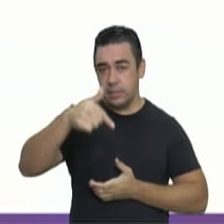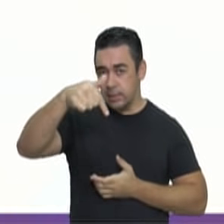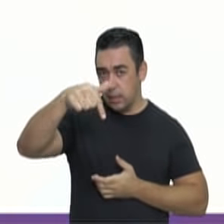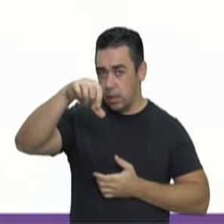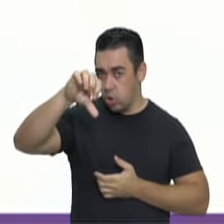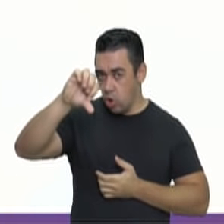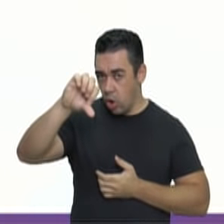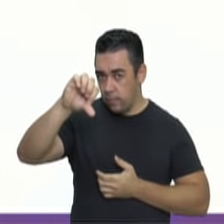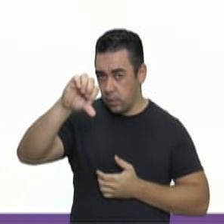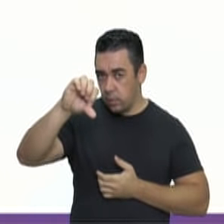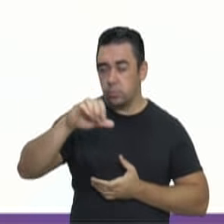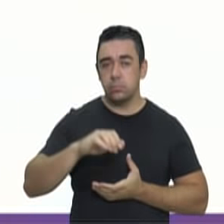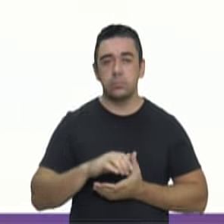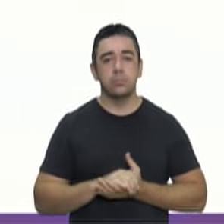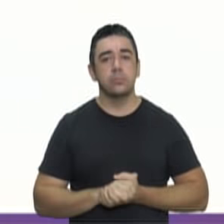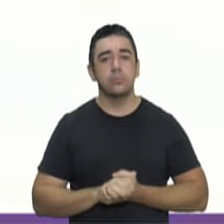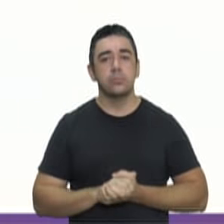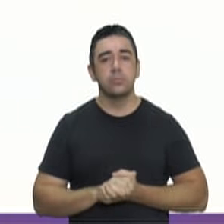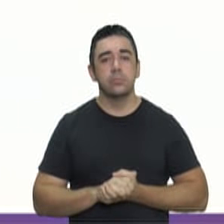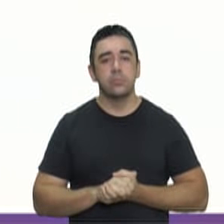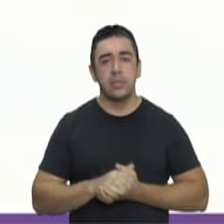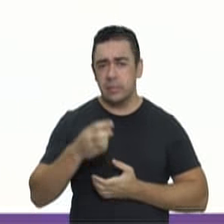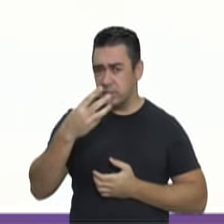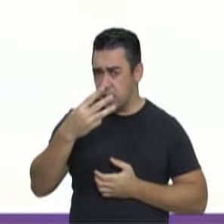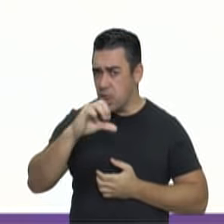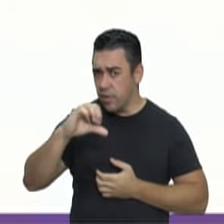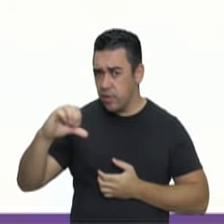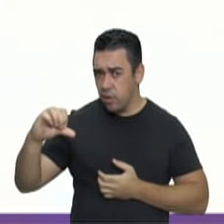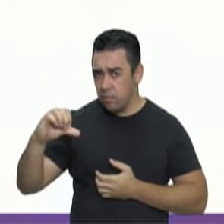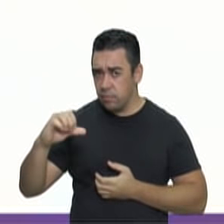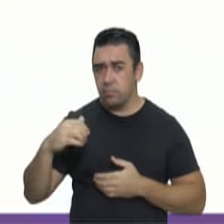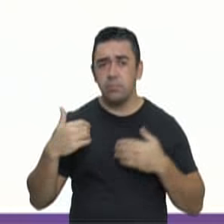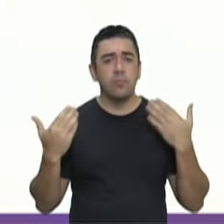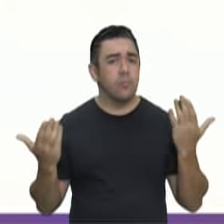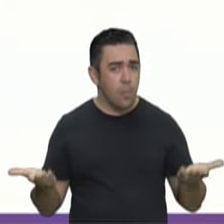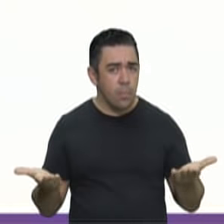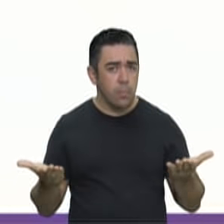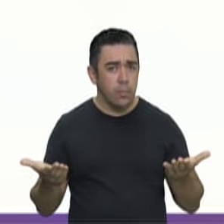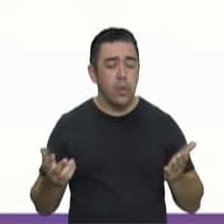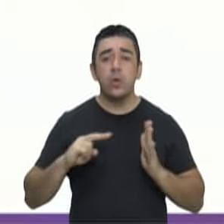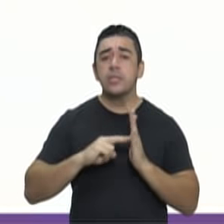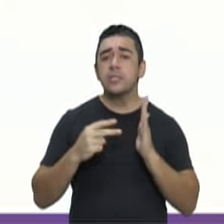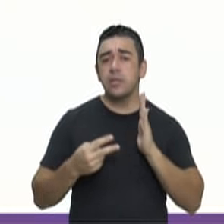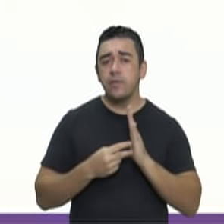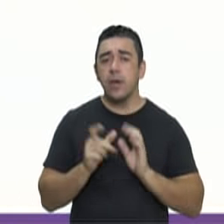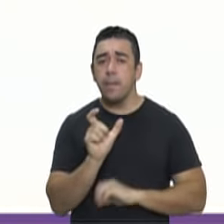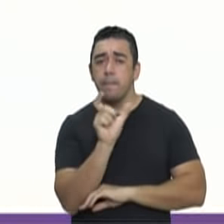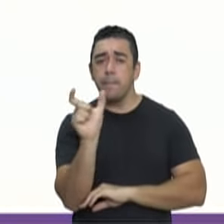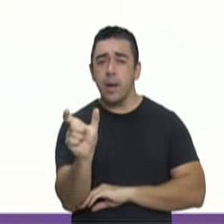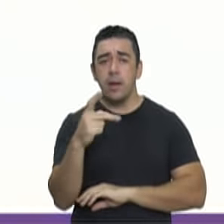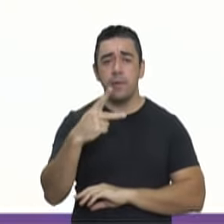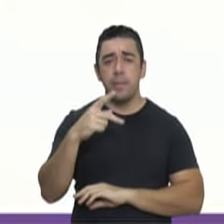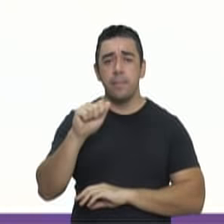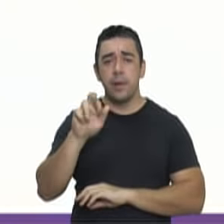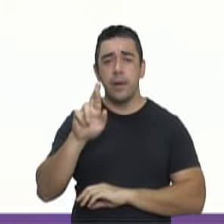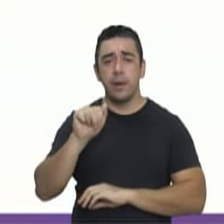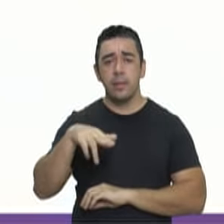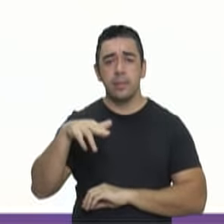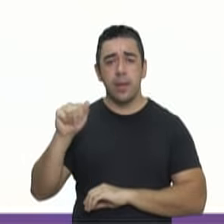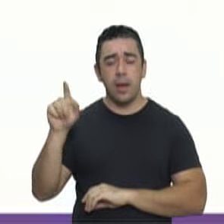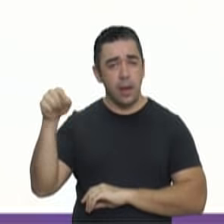379, alternativa A, ou alternativa B, 399. E qual é o significado da palavra Paraná?